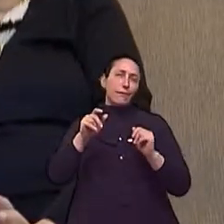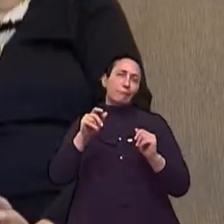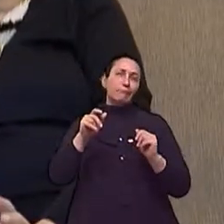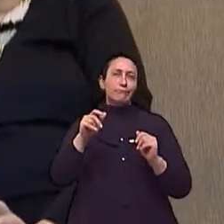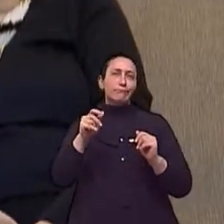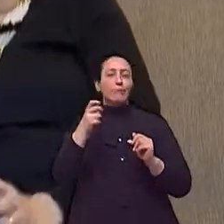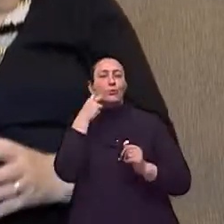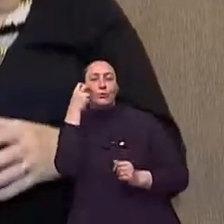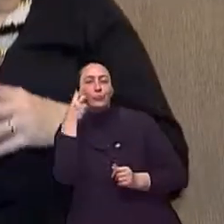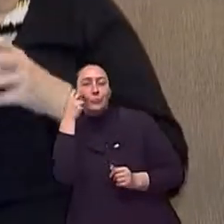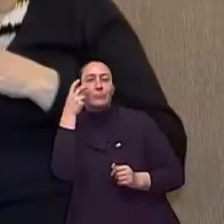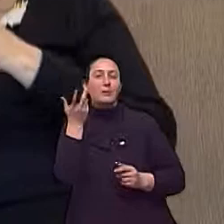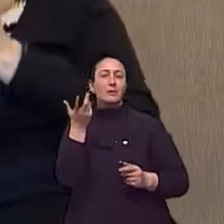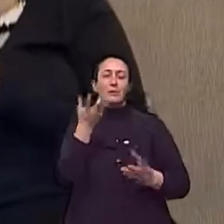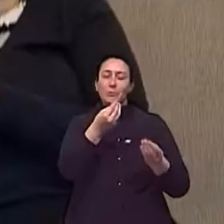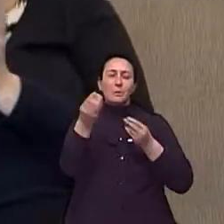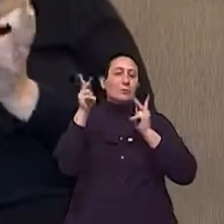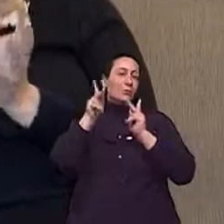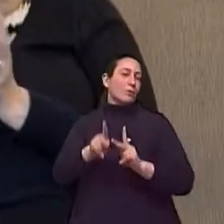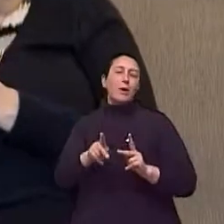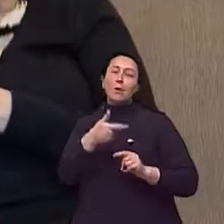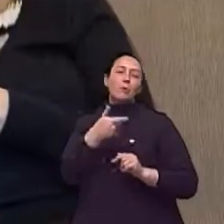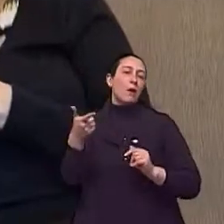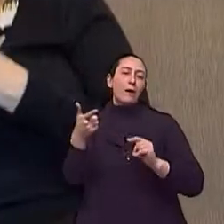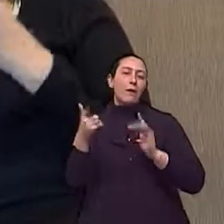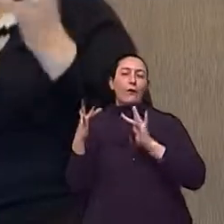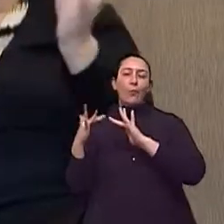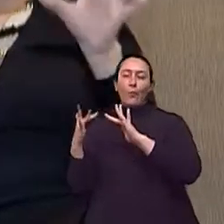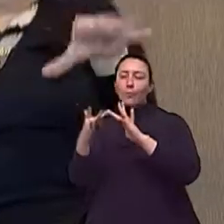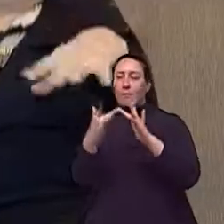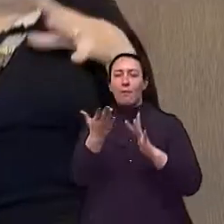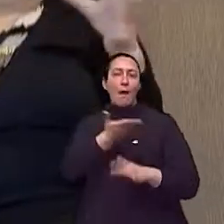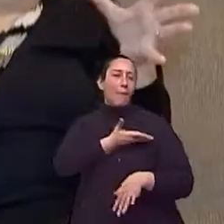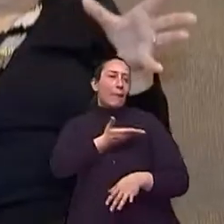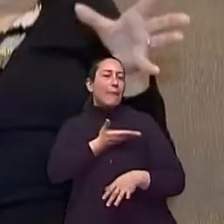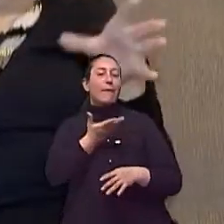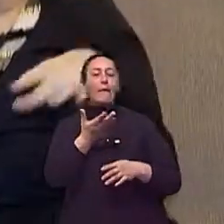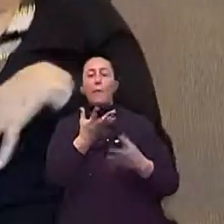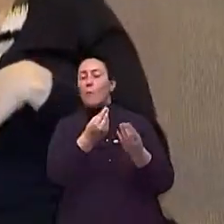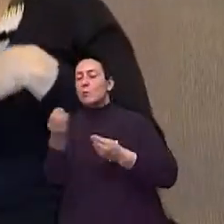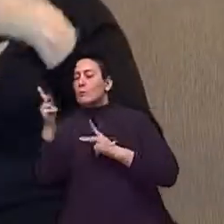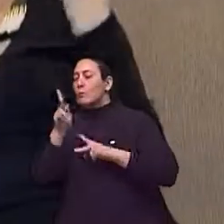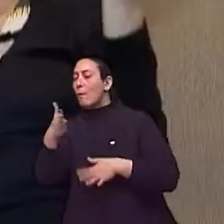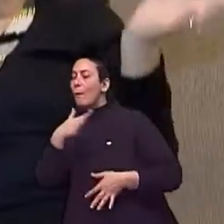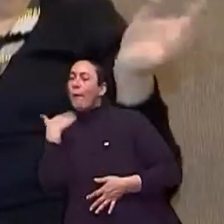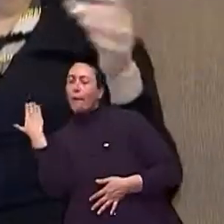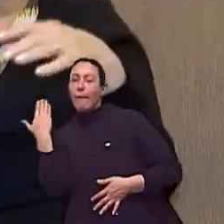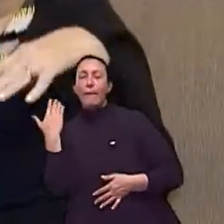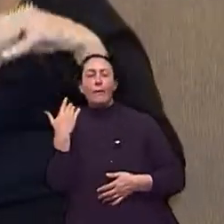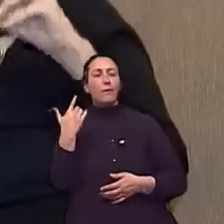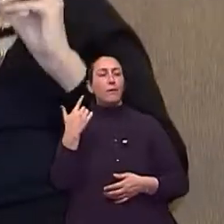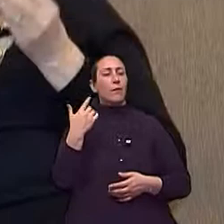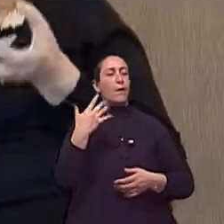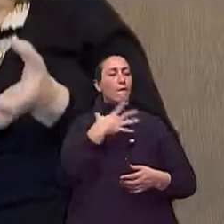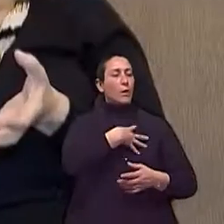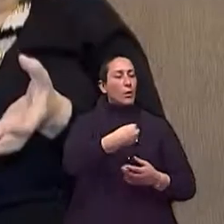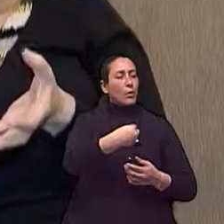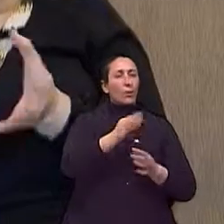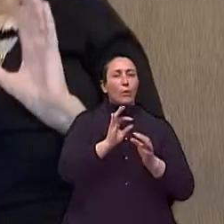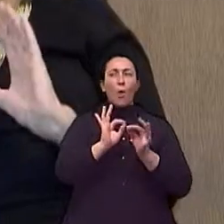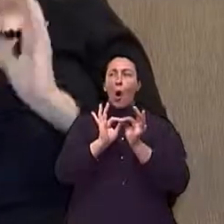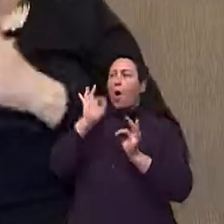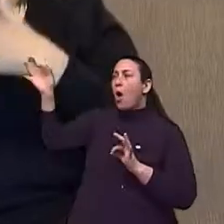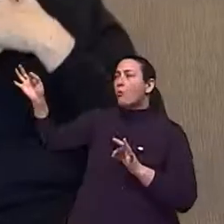eh já não tem mais no seus círculos de amizade uns morreram outras pessoas estão longe os filhos longe então a